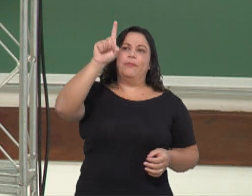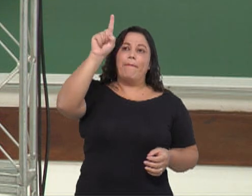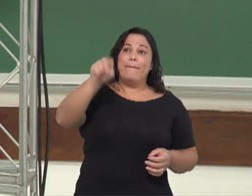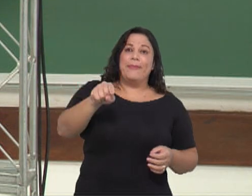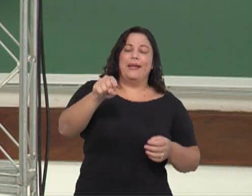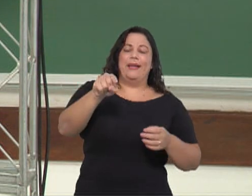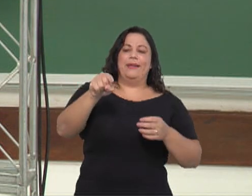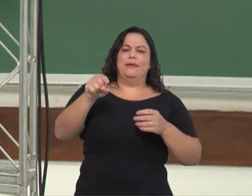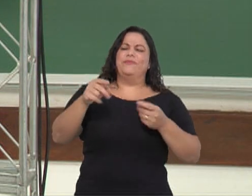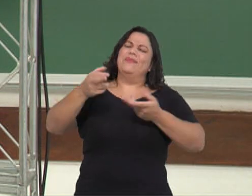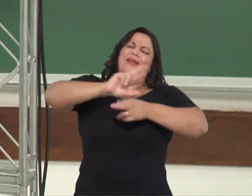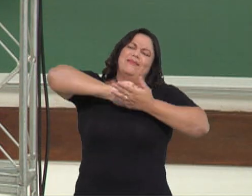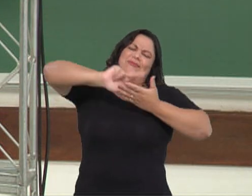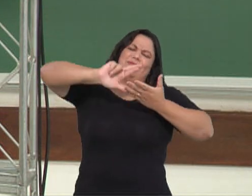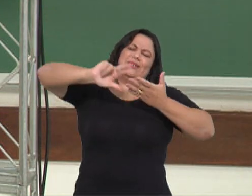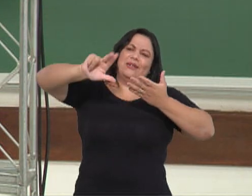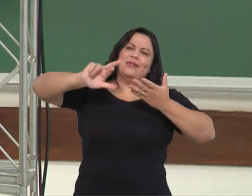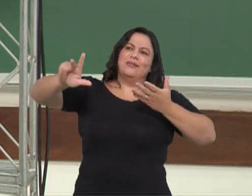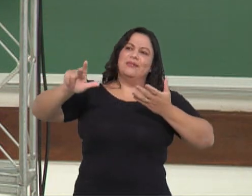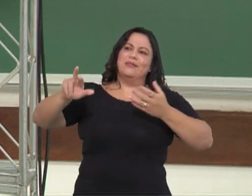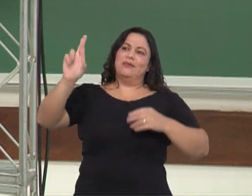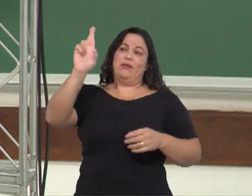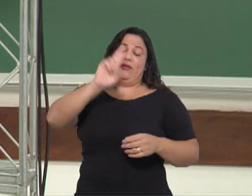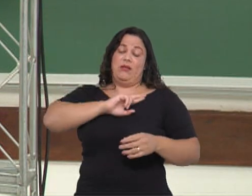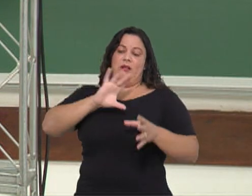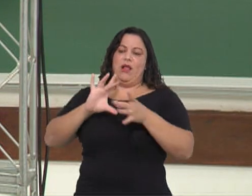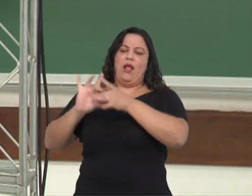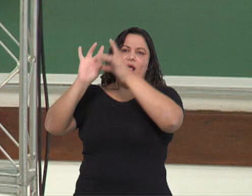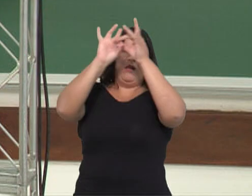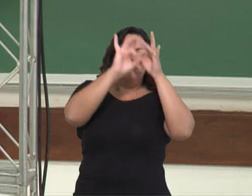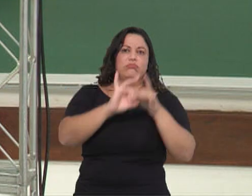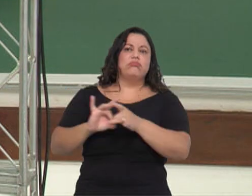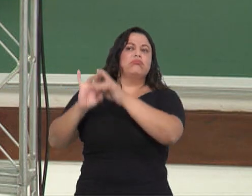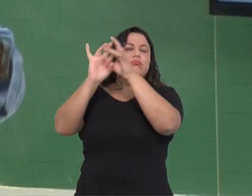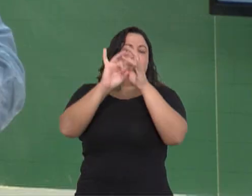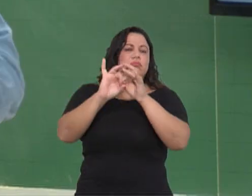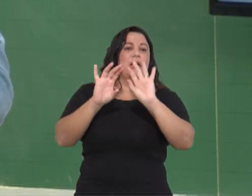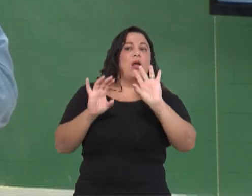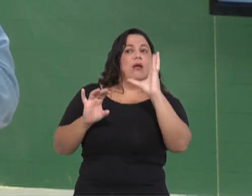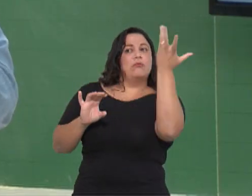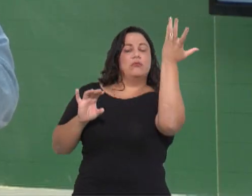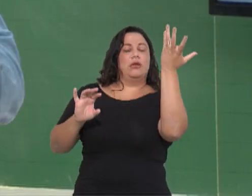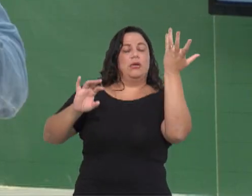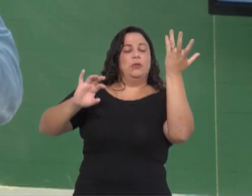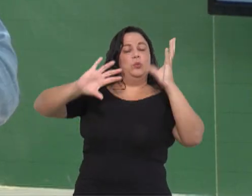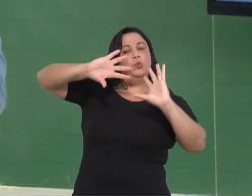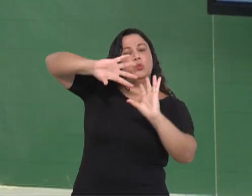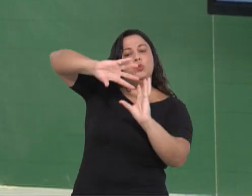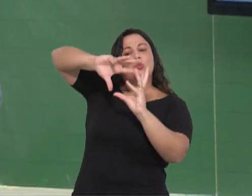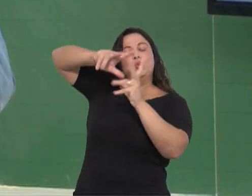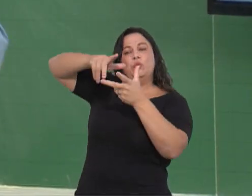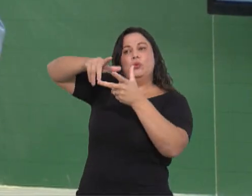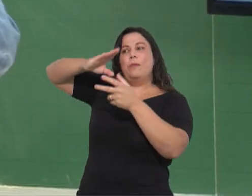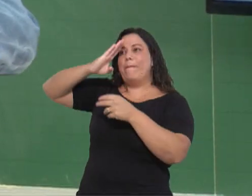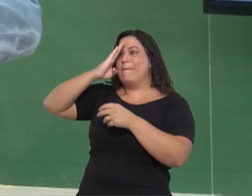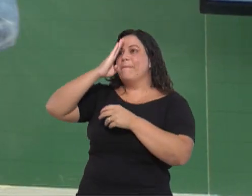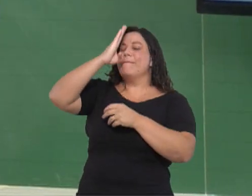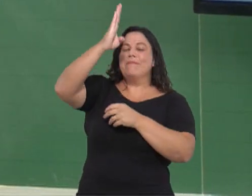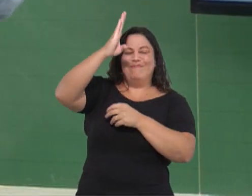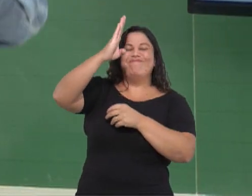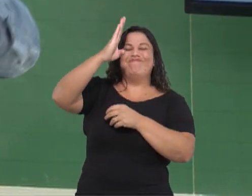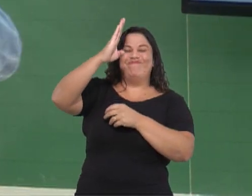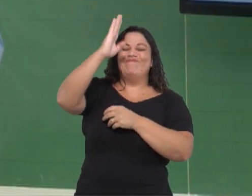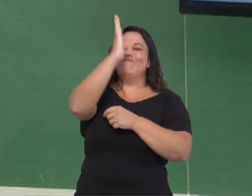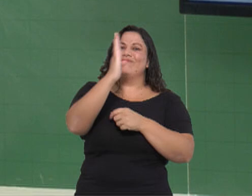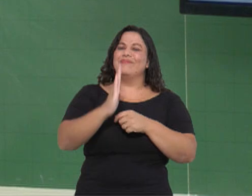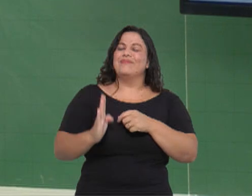entre religiões diferentes. E isso acontece em outros lugares do mundo, mas é bem específico do Brasil. Então nós temos